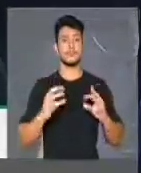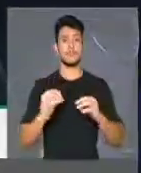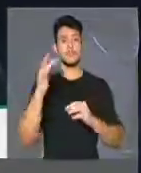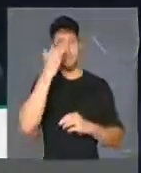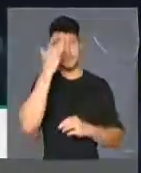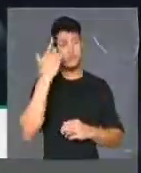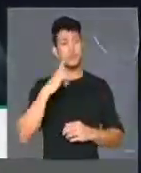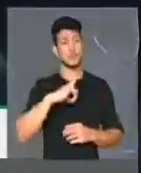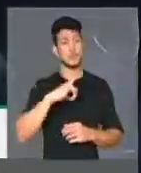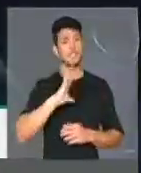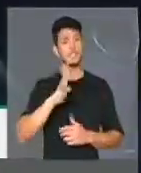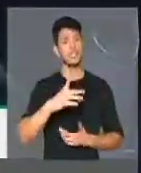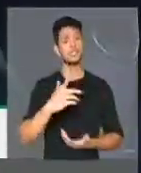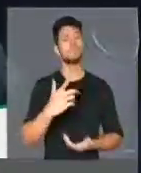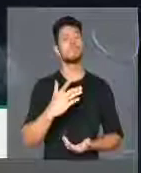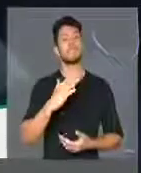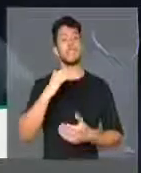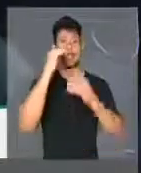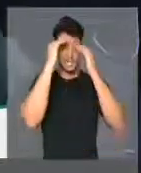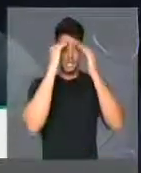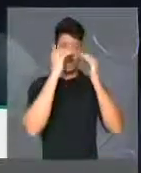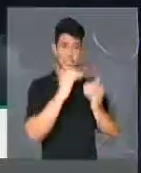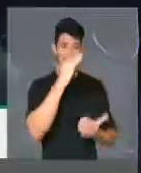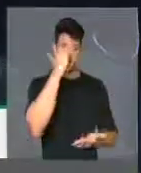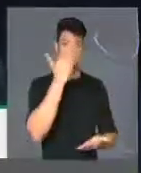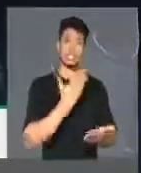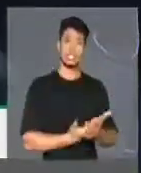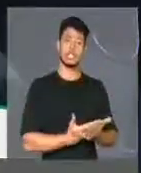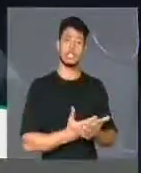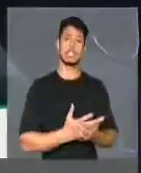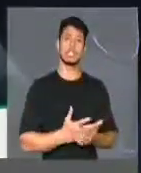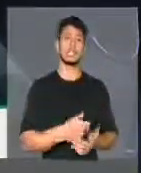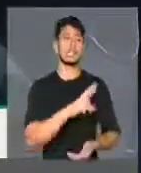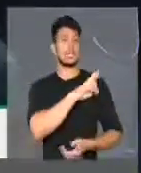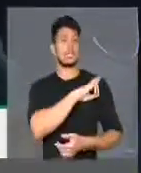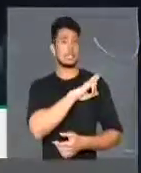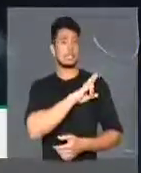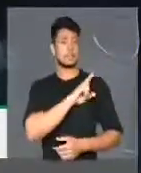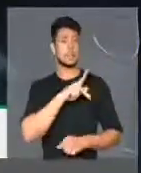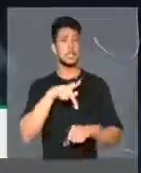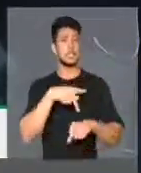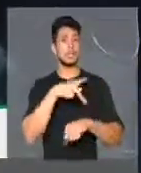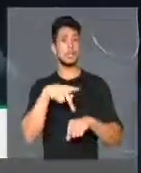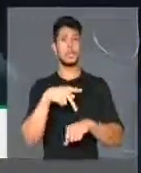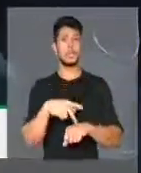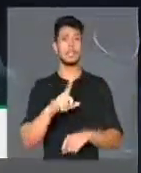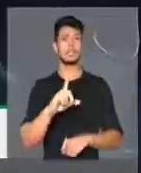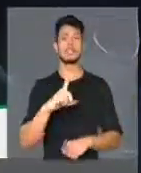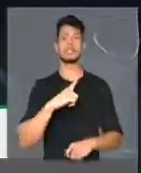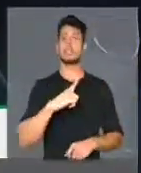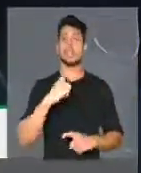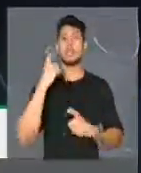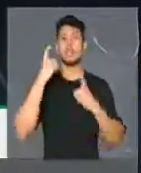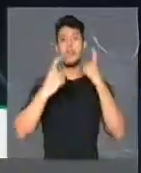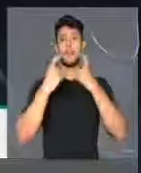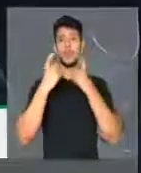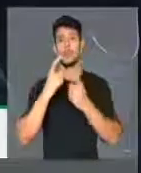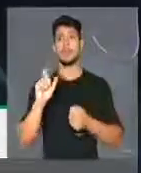com o país está preocupado se de repente se convoca uma sessão extraordinária para fazer a leitura